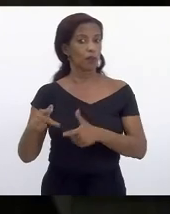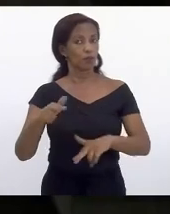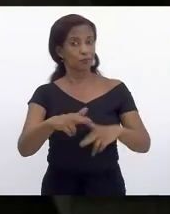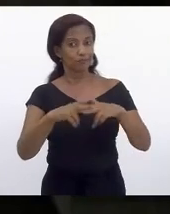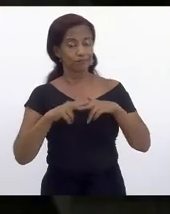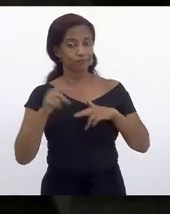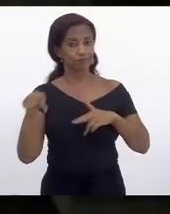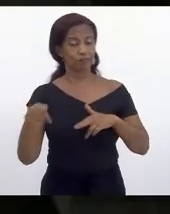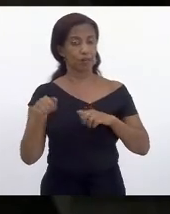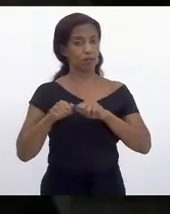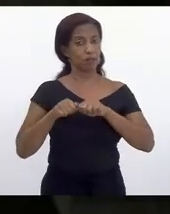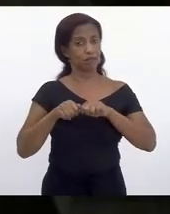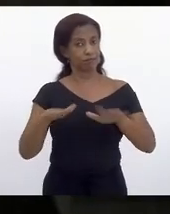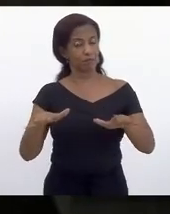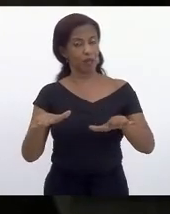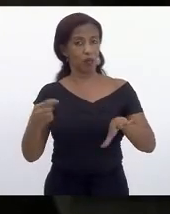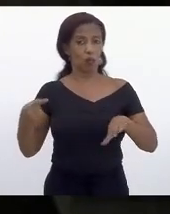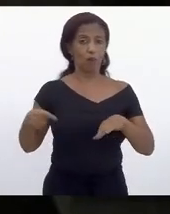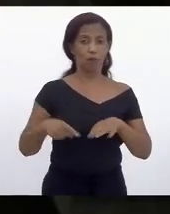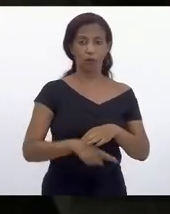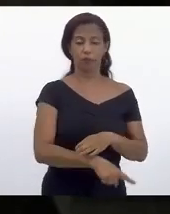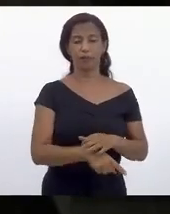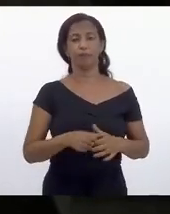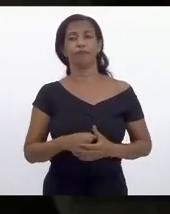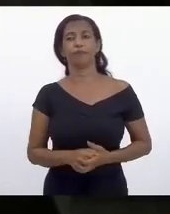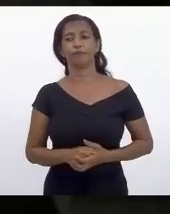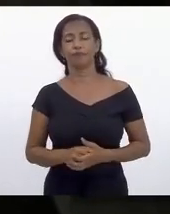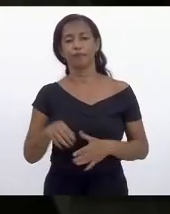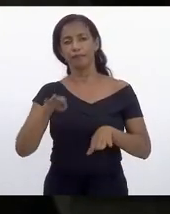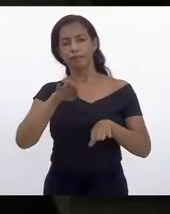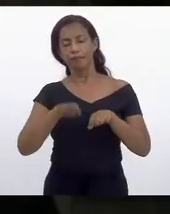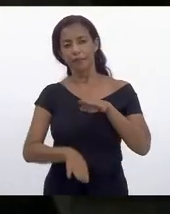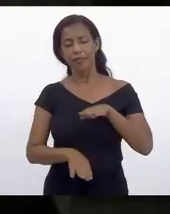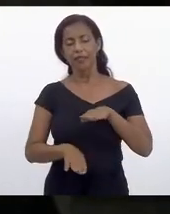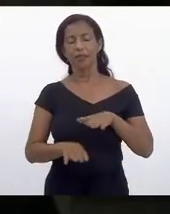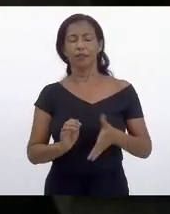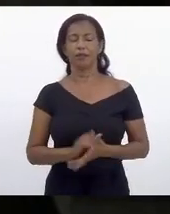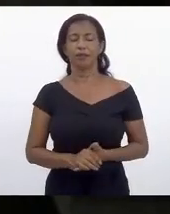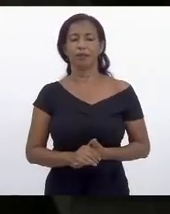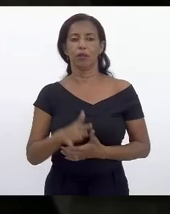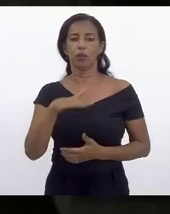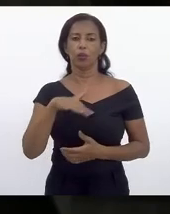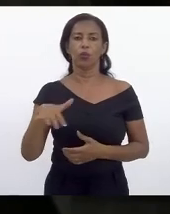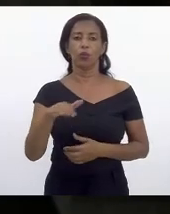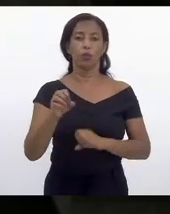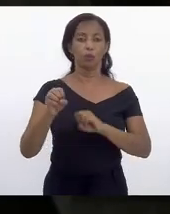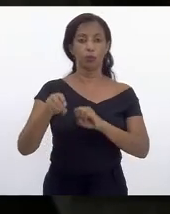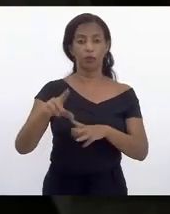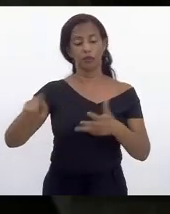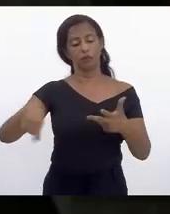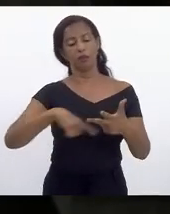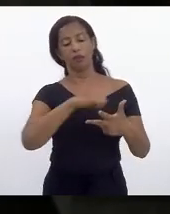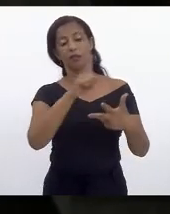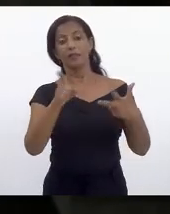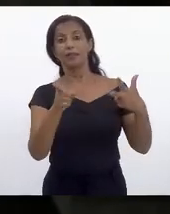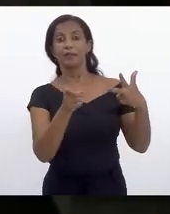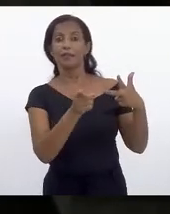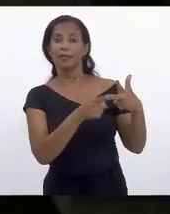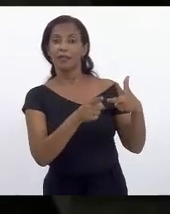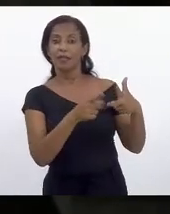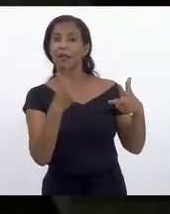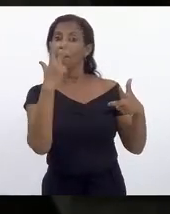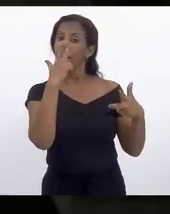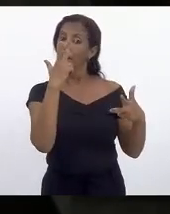causados pela pandemia, no aprofundamento das desigualdades no campo da educação. Terceiro aspecto que me parece